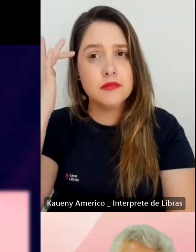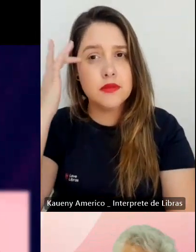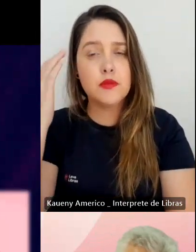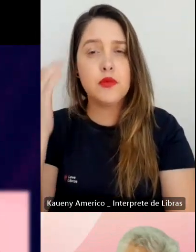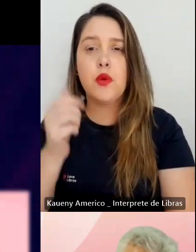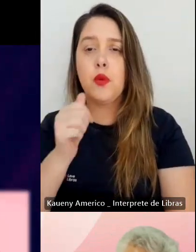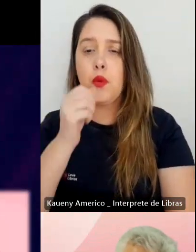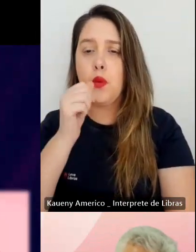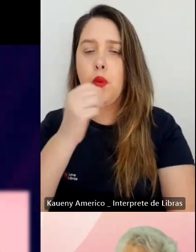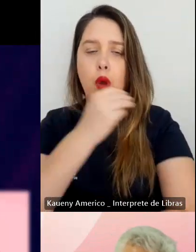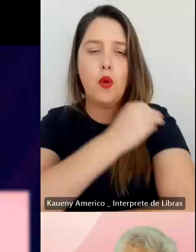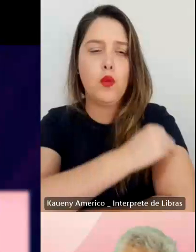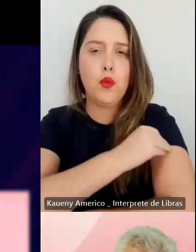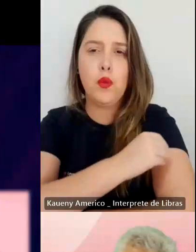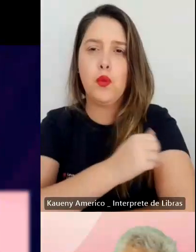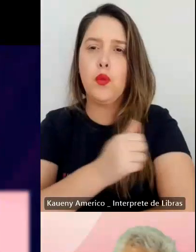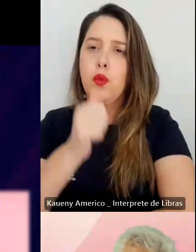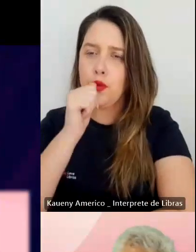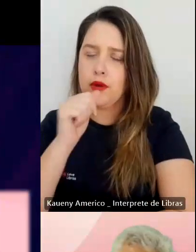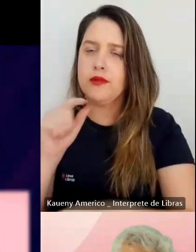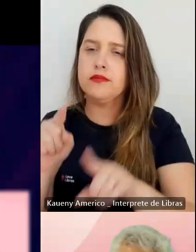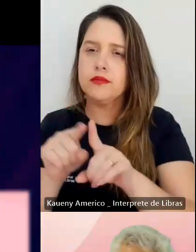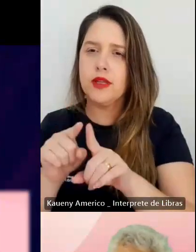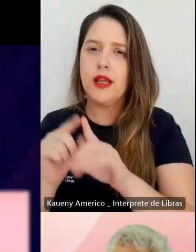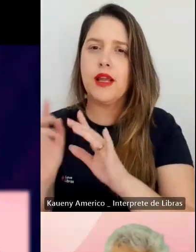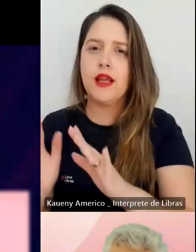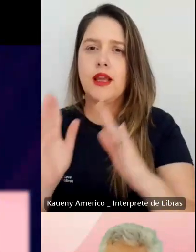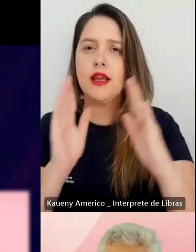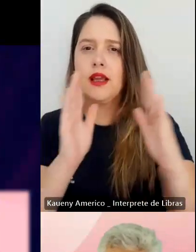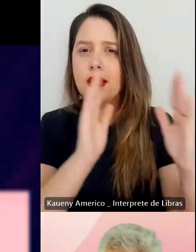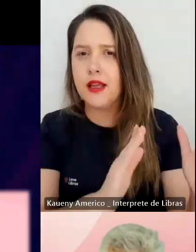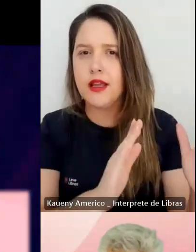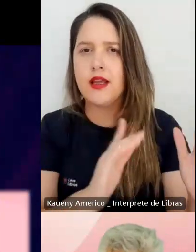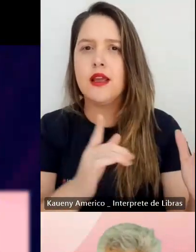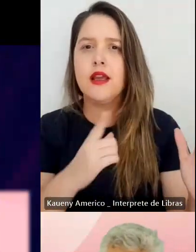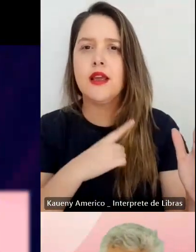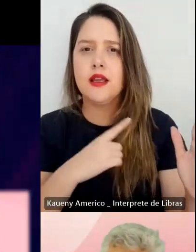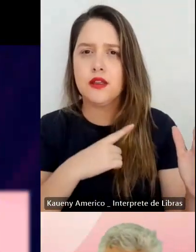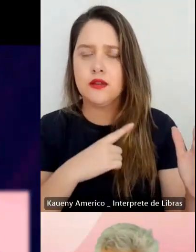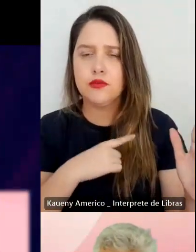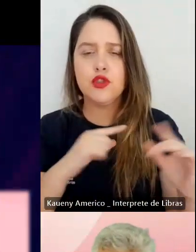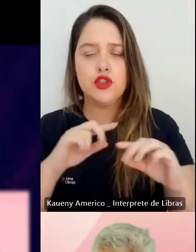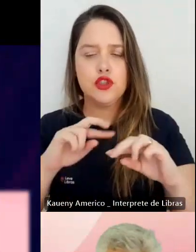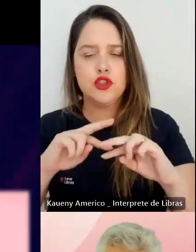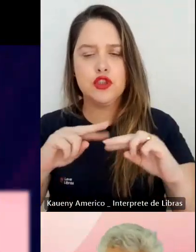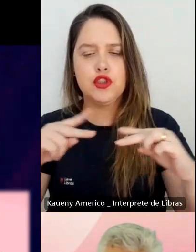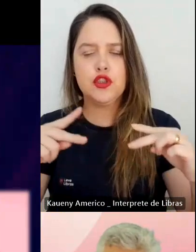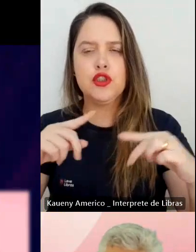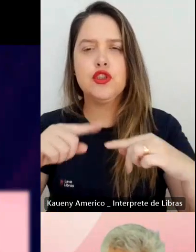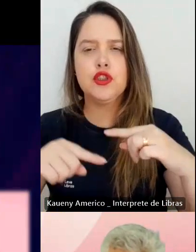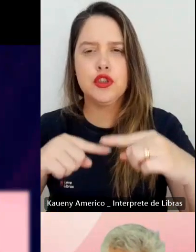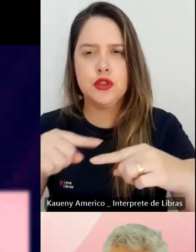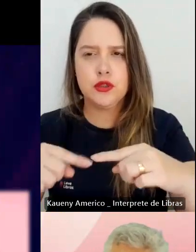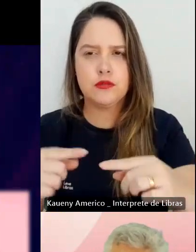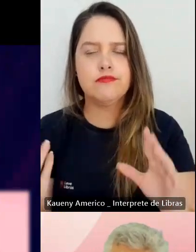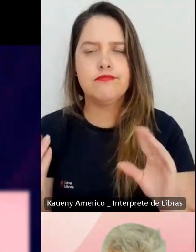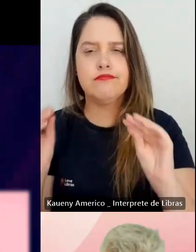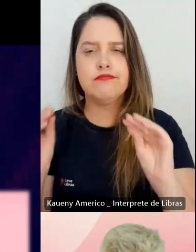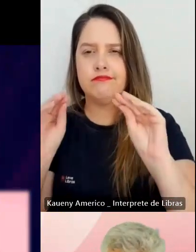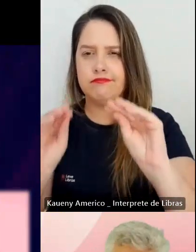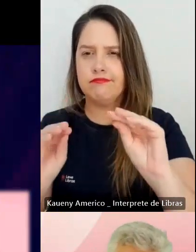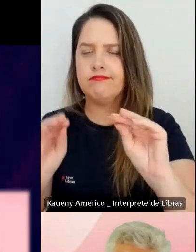o símbolozinho à direita ali da mulher e a parte genética. Então, isso é muito mais uma ilustração de uma forma